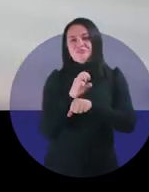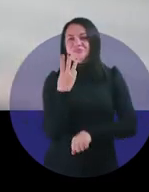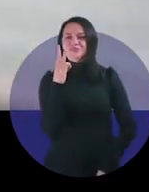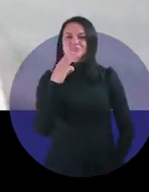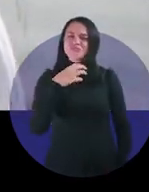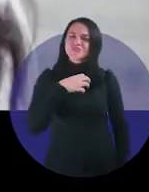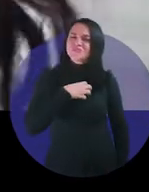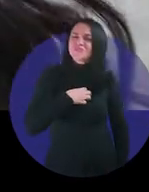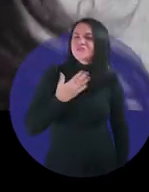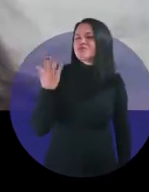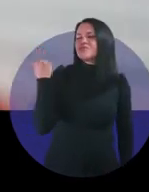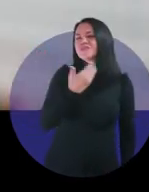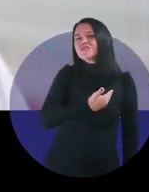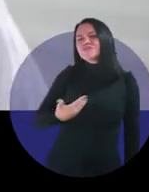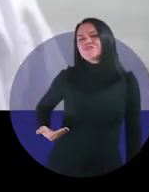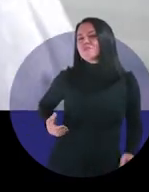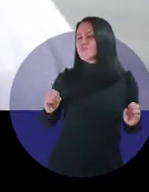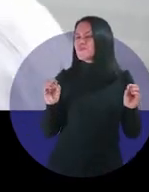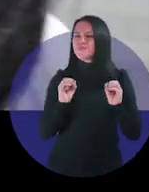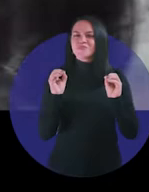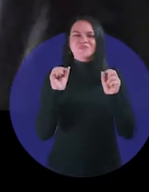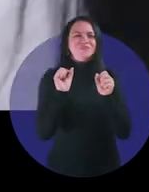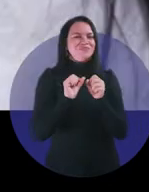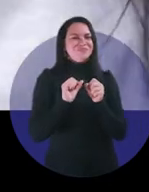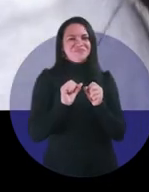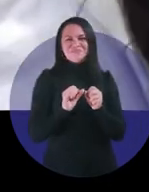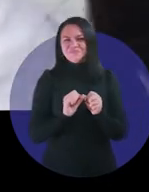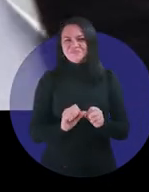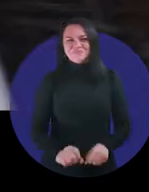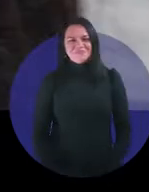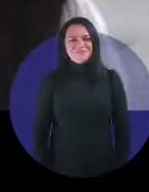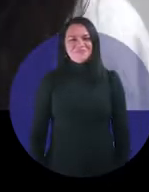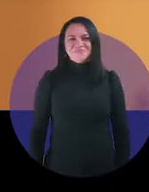estado de um jeito que ninguém fazia.